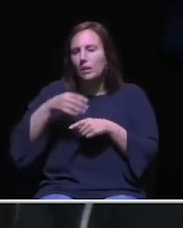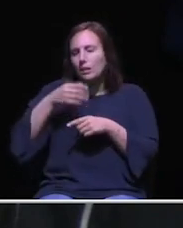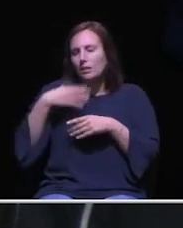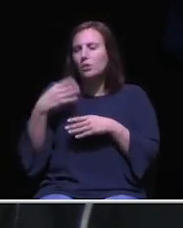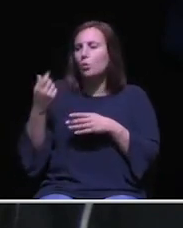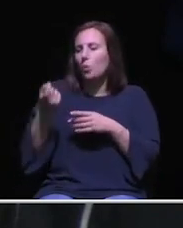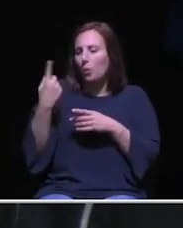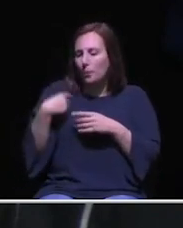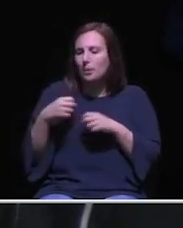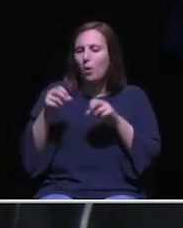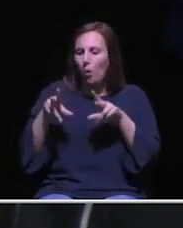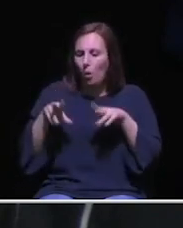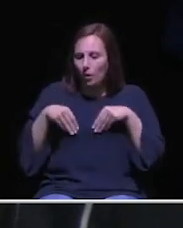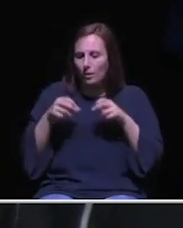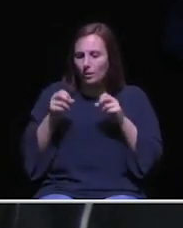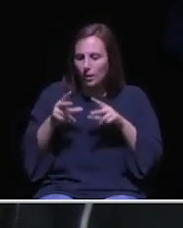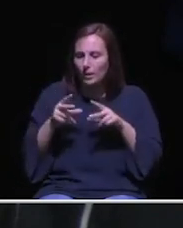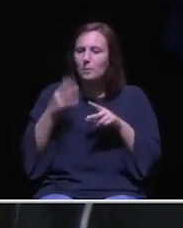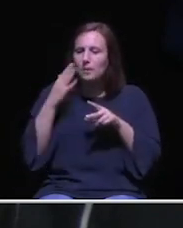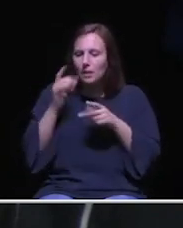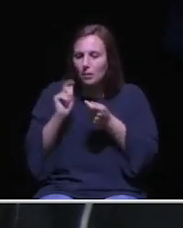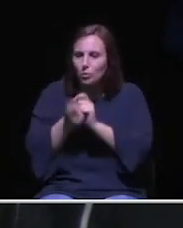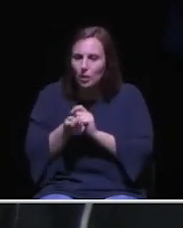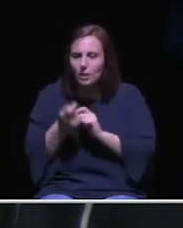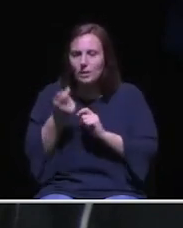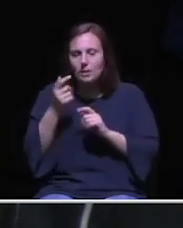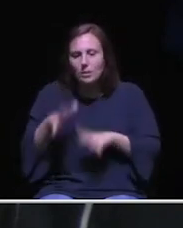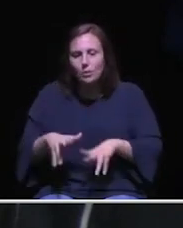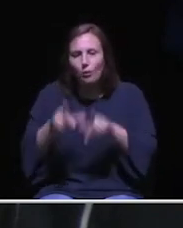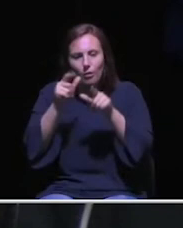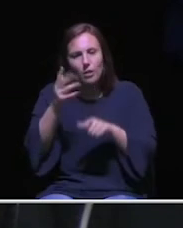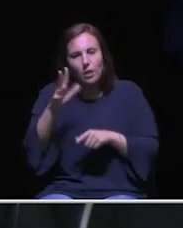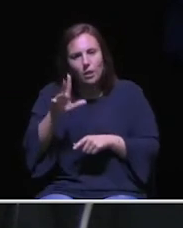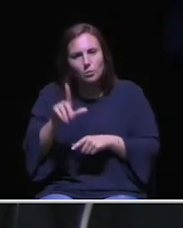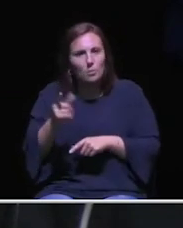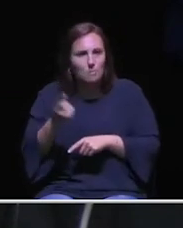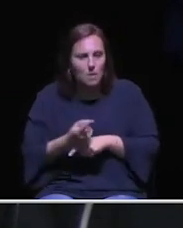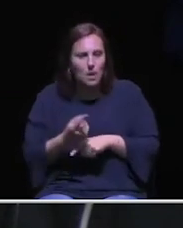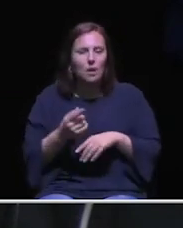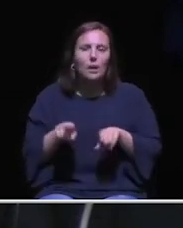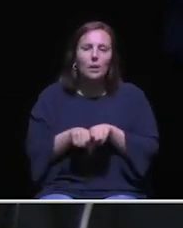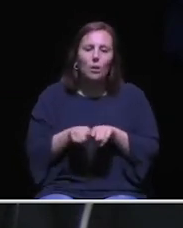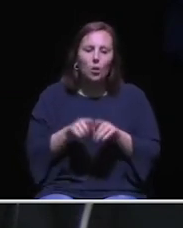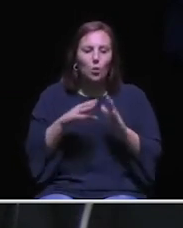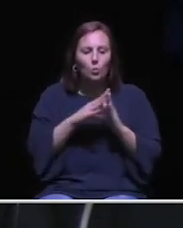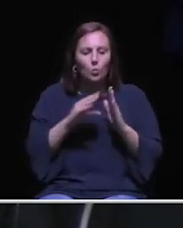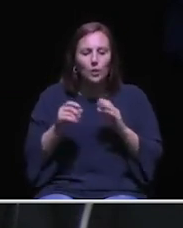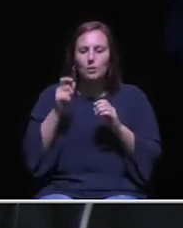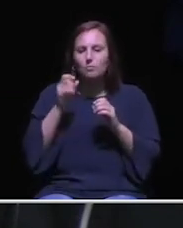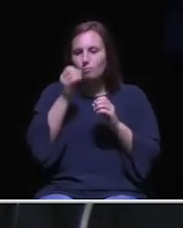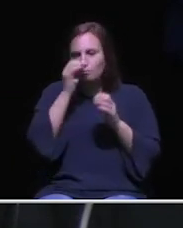e sabendo encontrar o seu lugar no mundo de hoje. E temos também de desenvolver Lisboa. Uma transição para um modelo de desenvolvimento ecológico